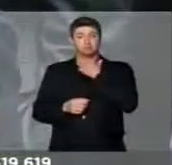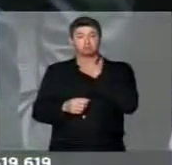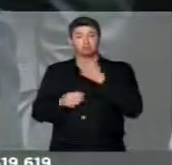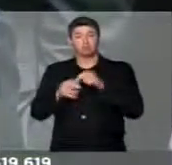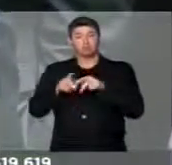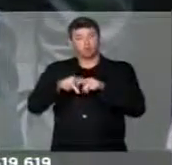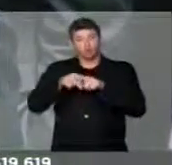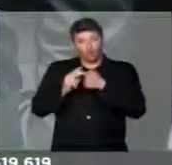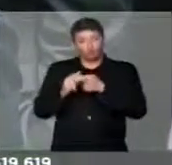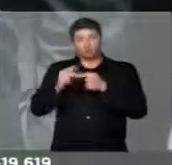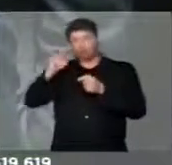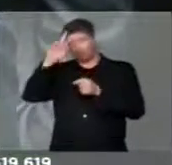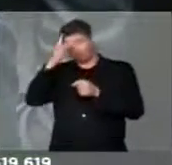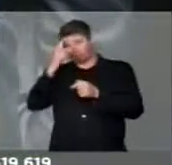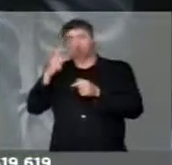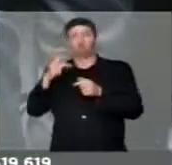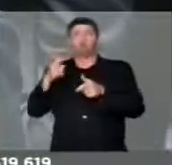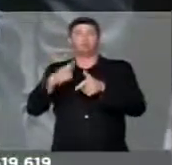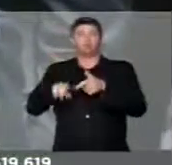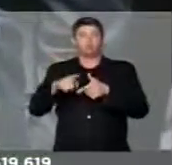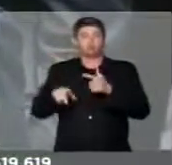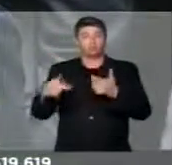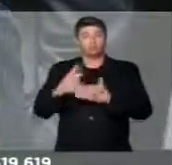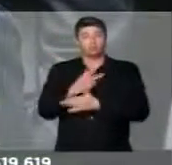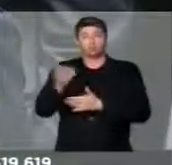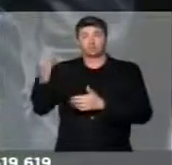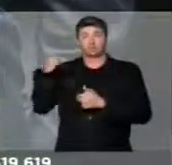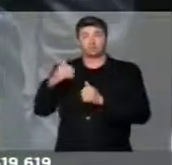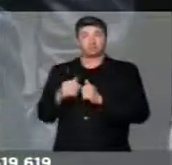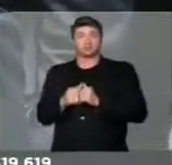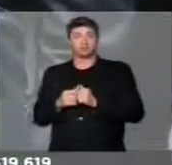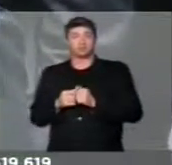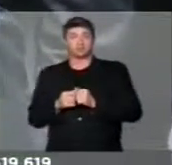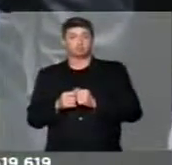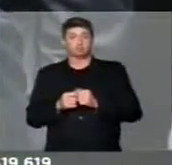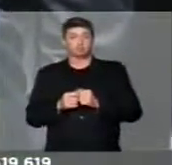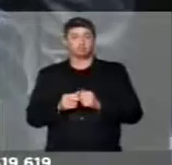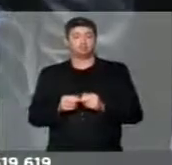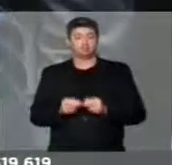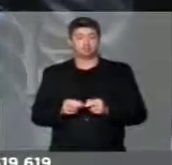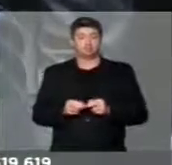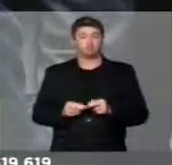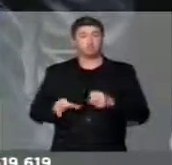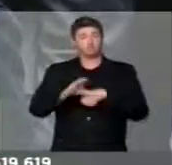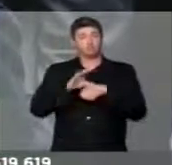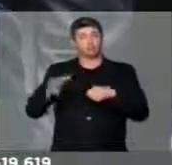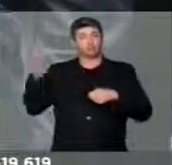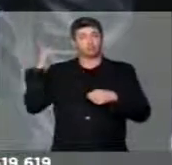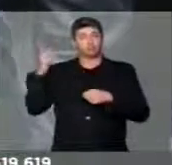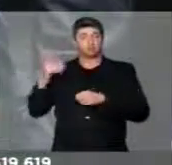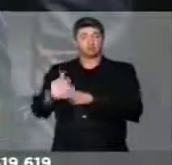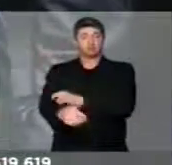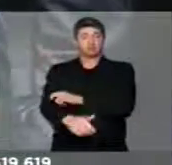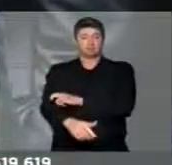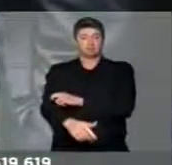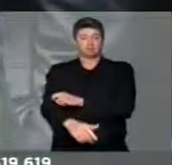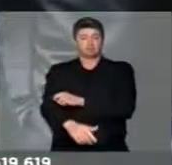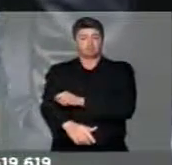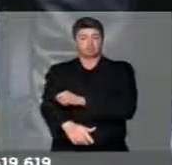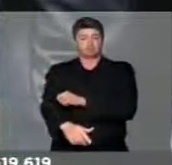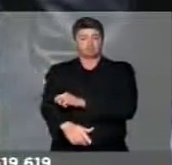um equívoco o lapso cometido pelo pela própria constituição assim porque pelos constituintes